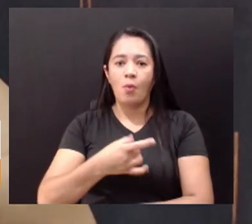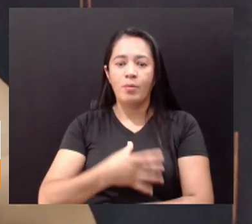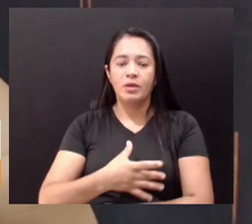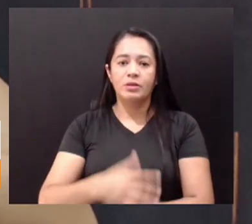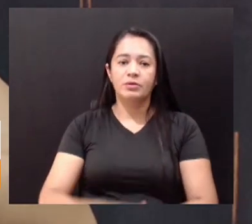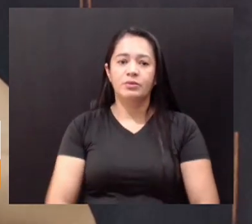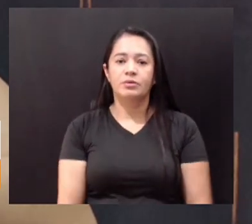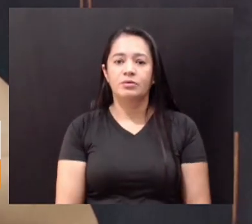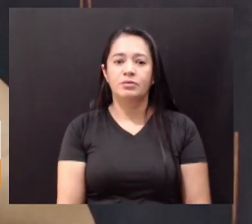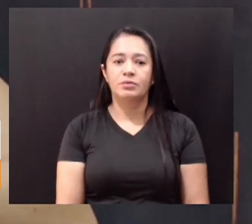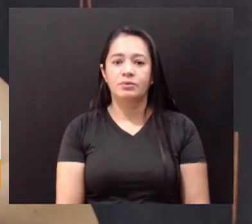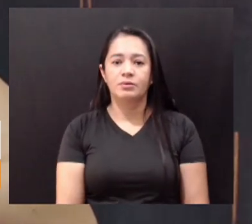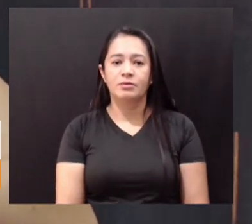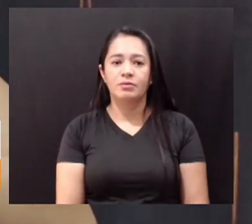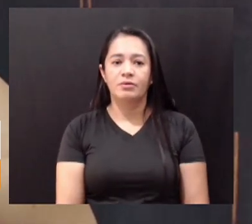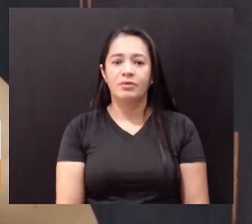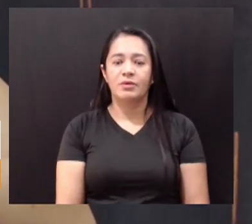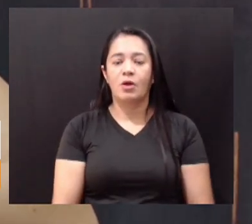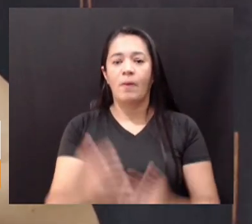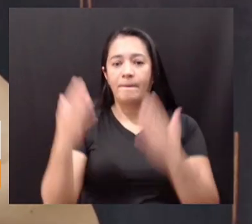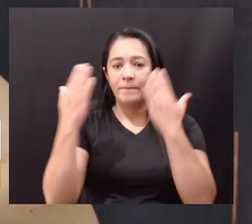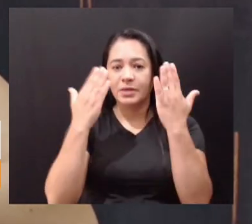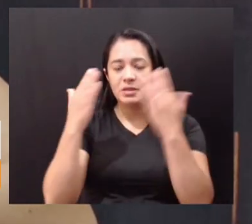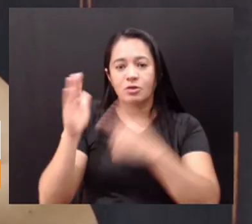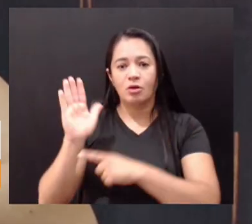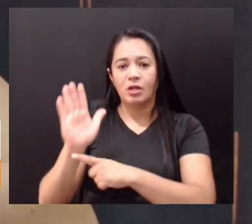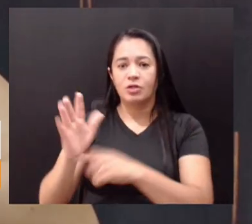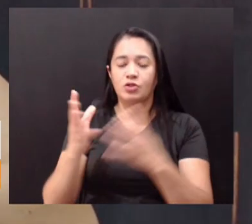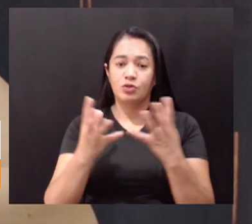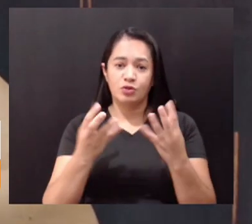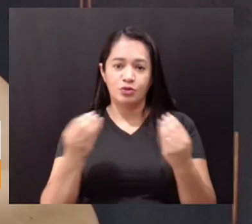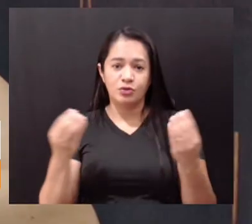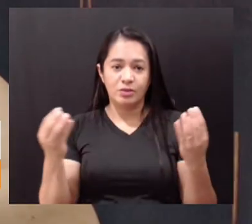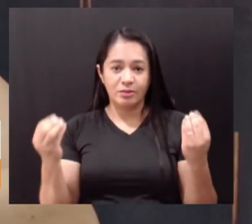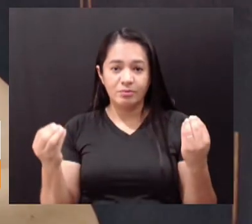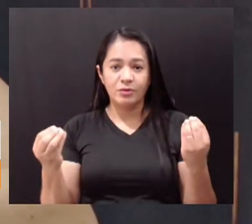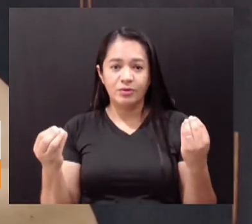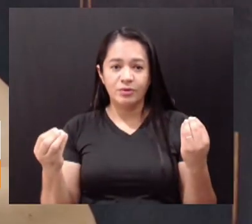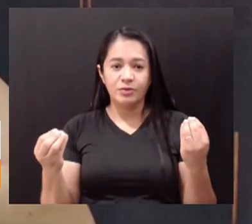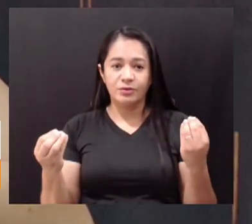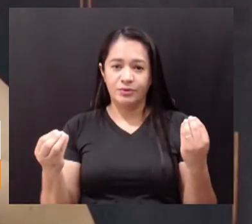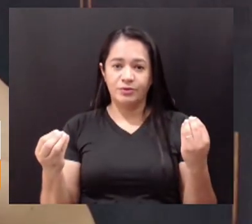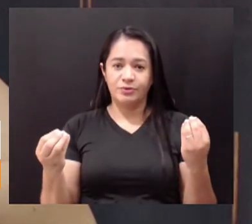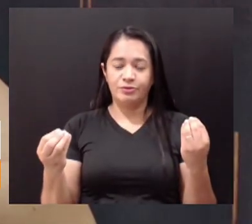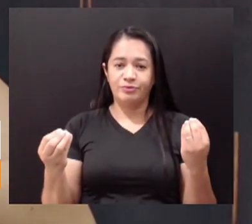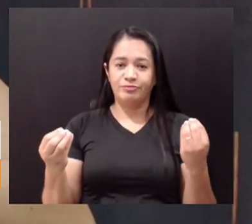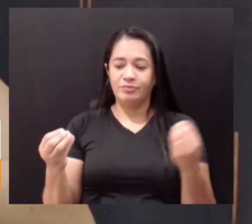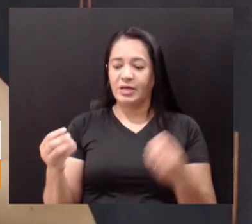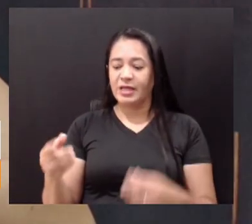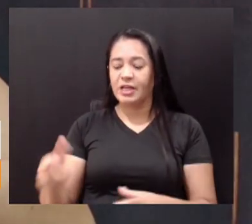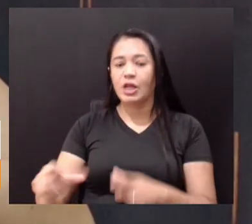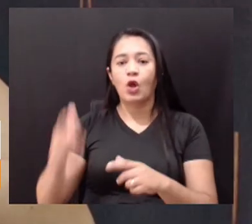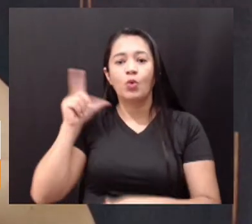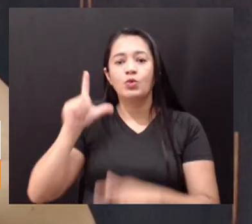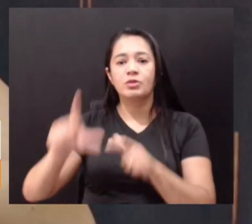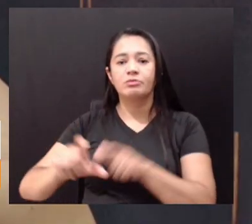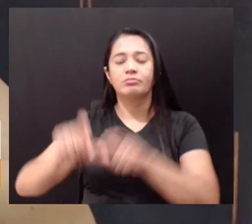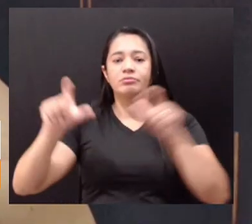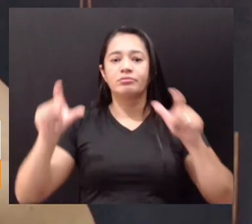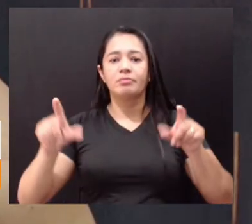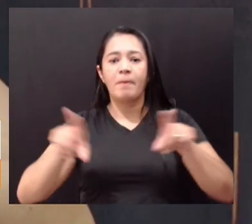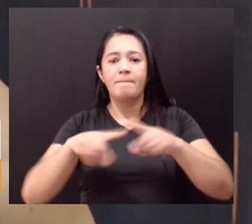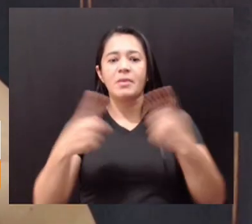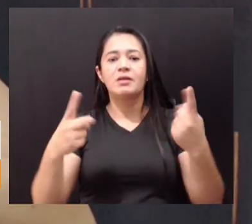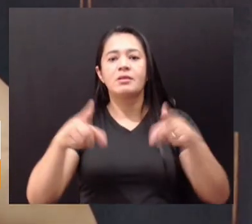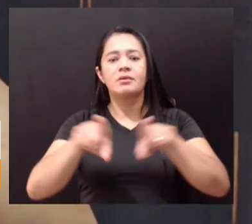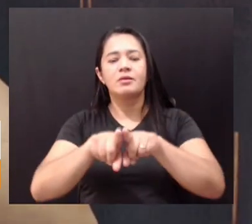um psicólogo vai ajudar muito no sentido também de resgatar essa autonomia, mas também, junto com